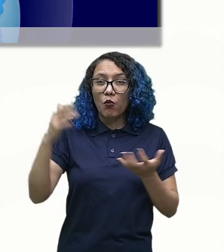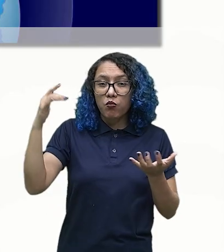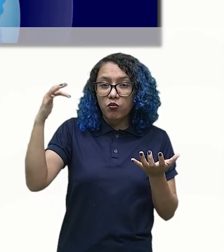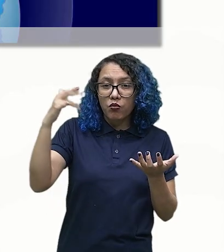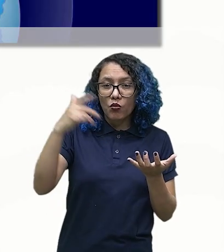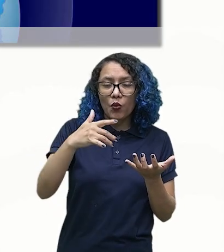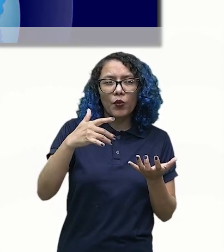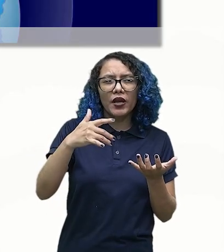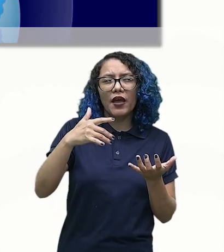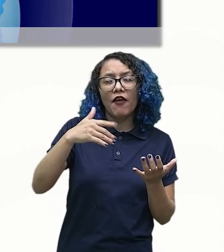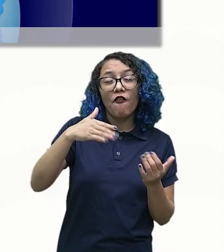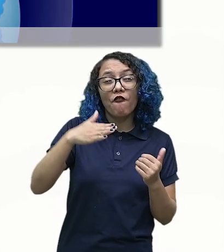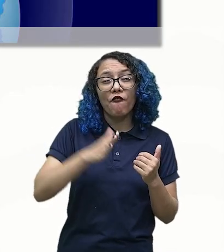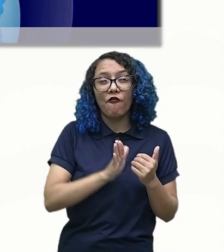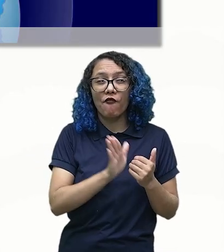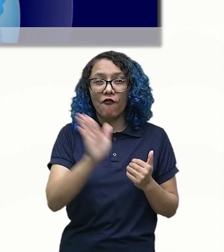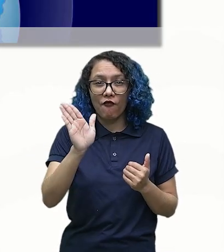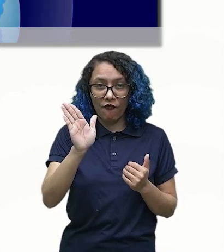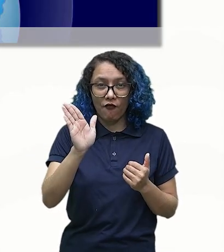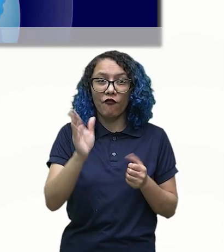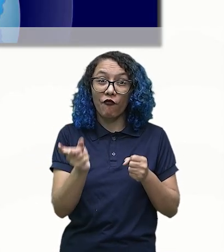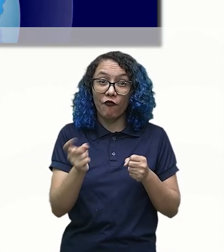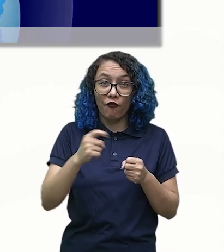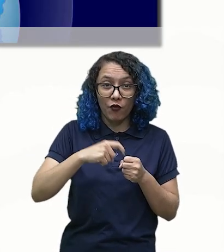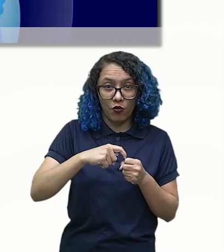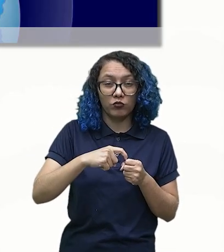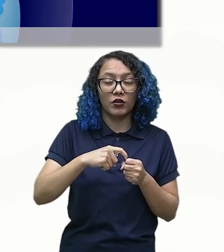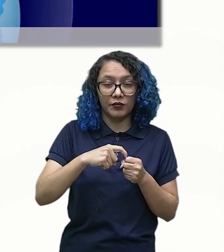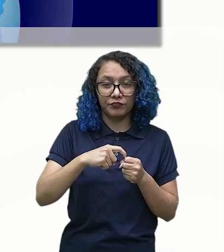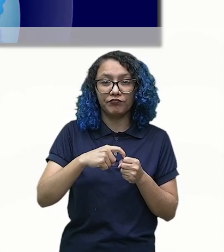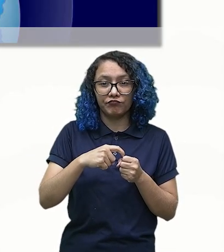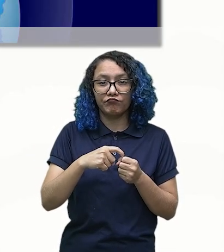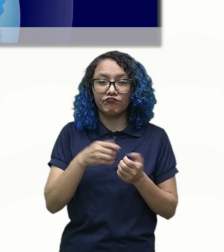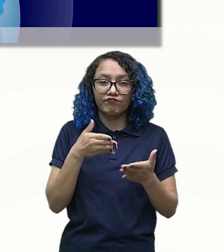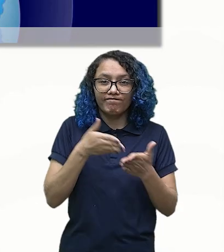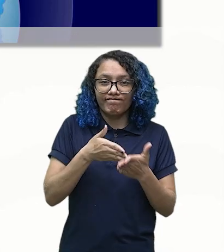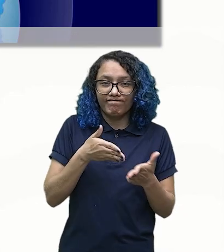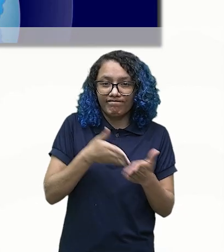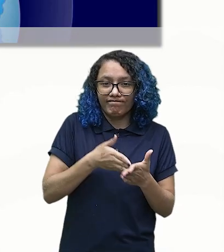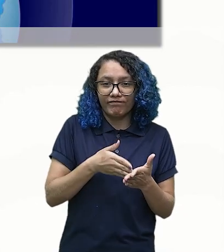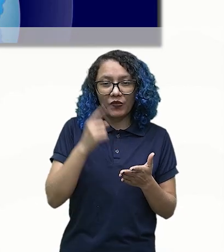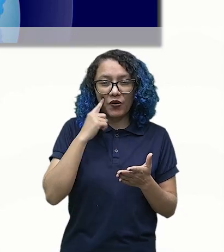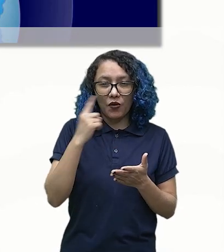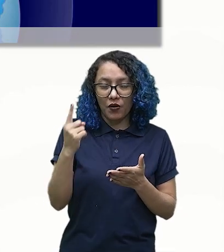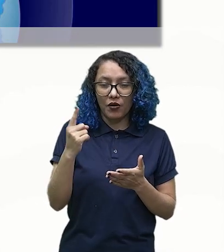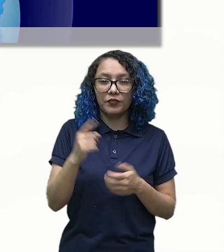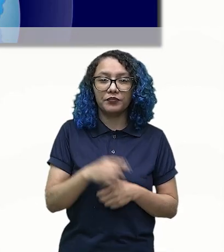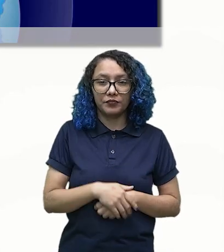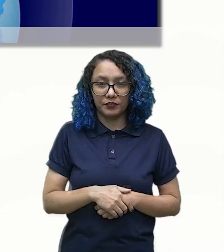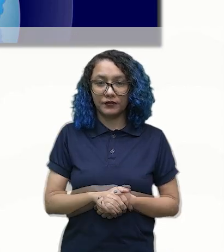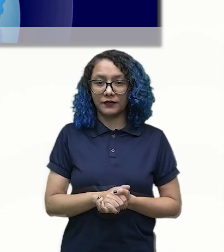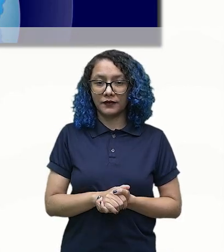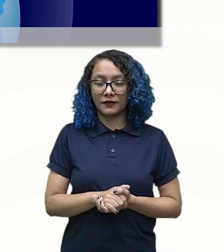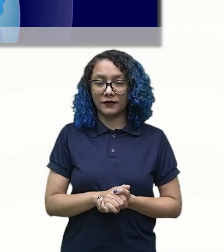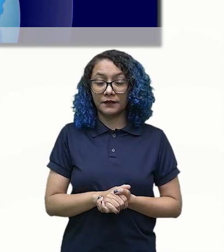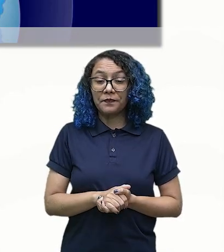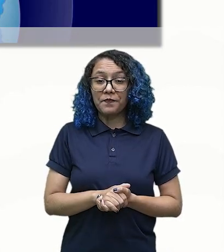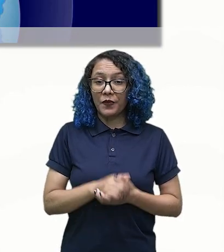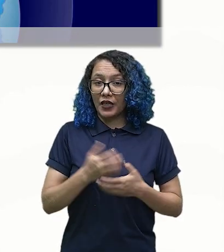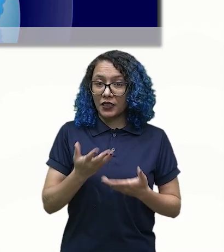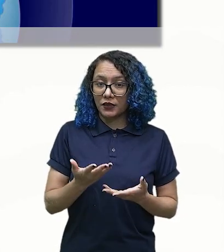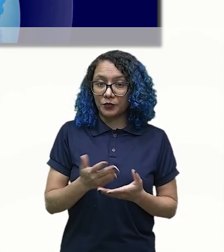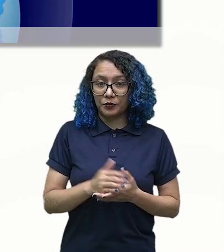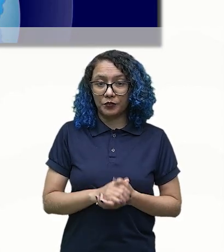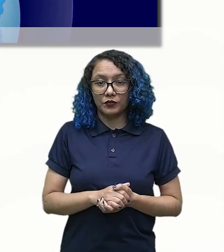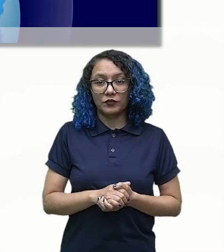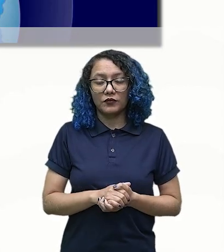que parte dessa radiação do Sol, ela está sendo refletida, parte dela está sendo barrada. Aí percebam